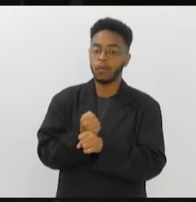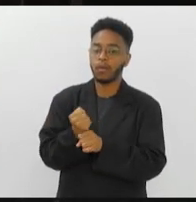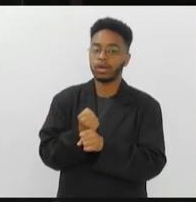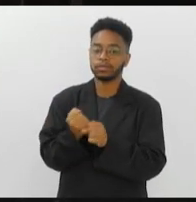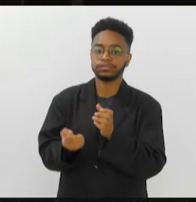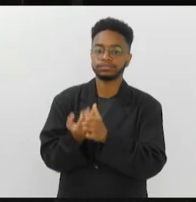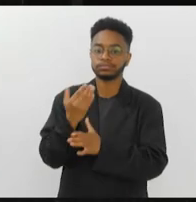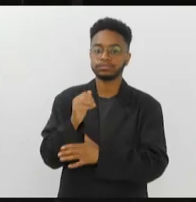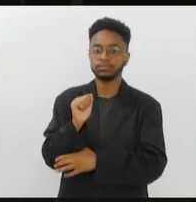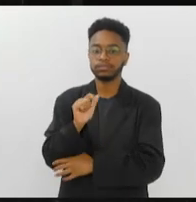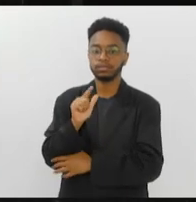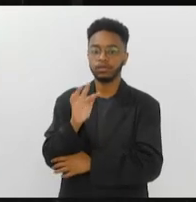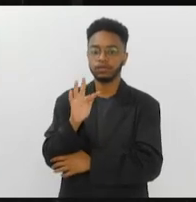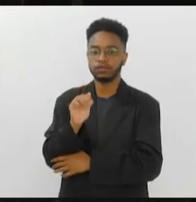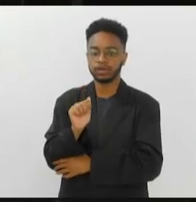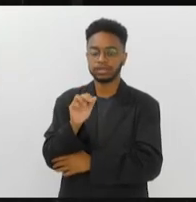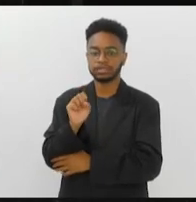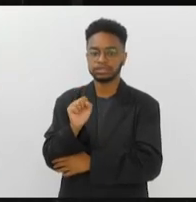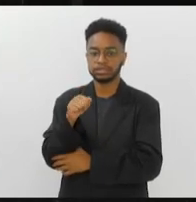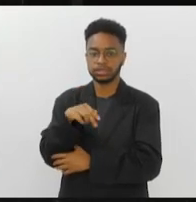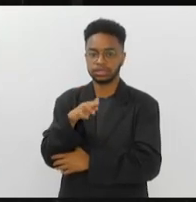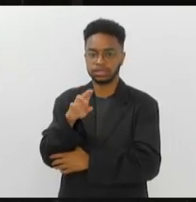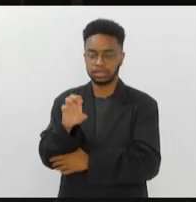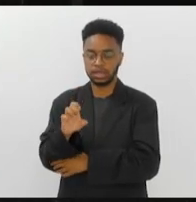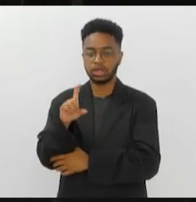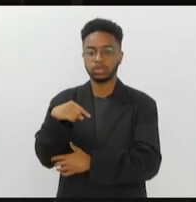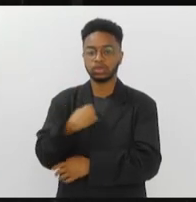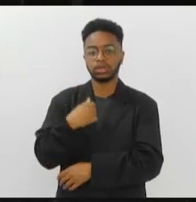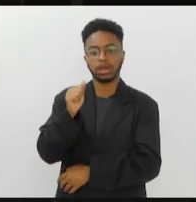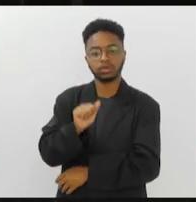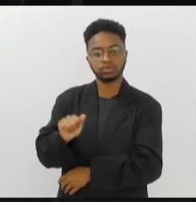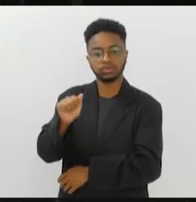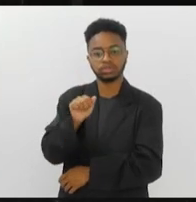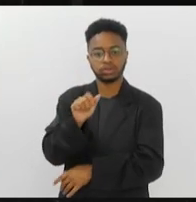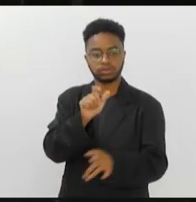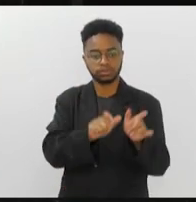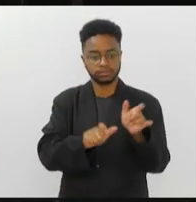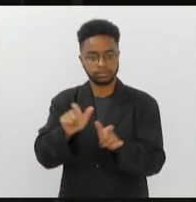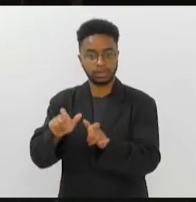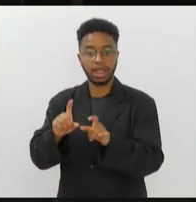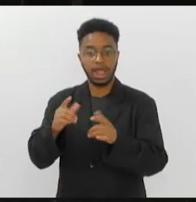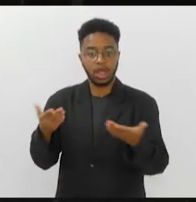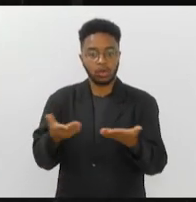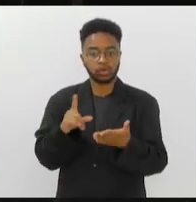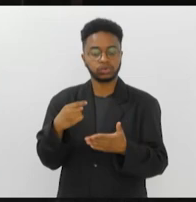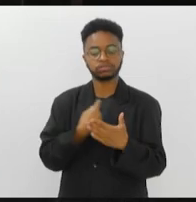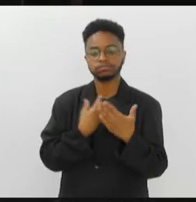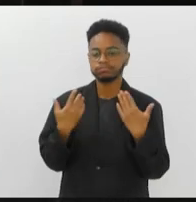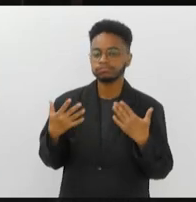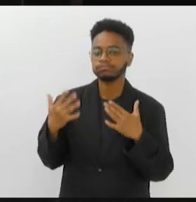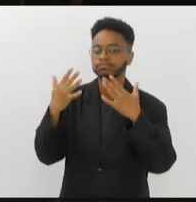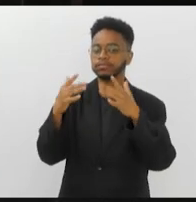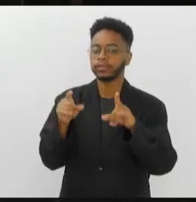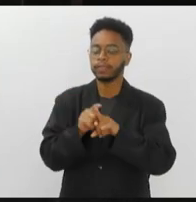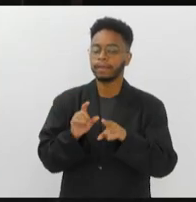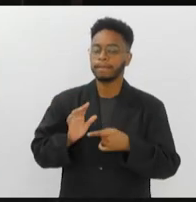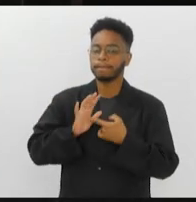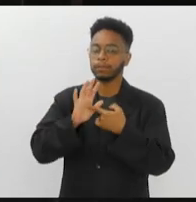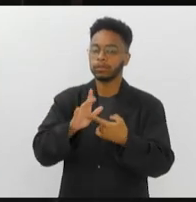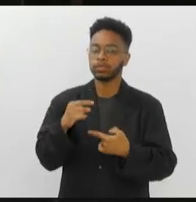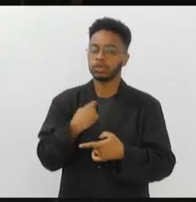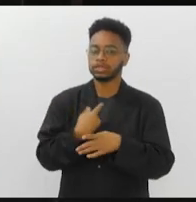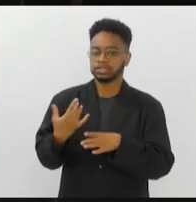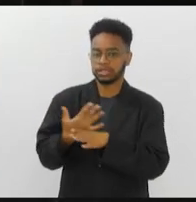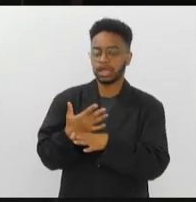AlphaSanc, a nossa associação de usuários. Pois é, ano de comemorar, ano de reafirmar que somos um município